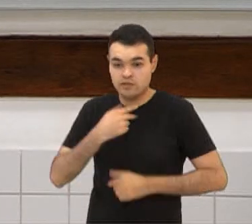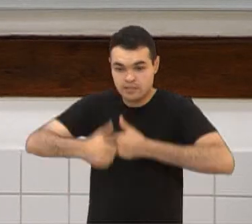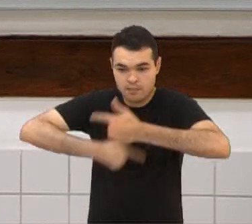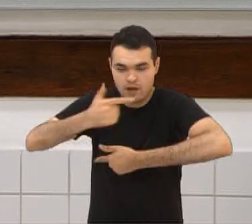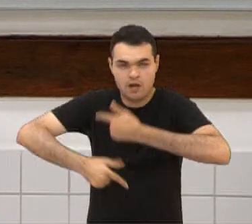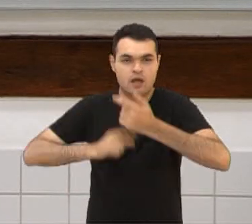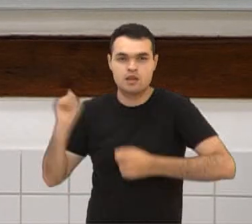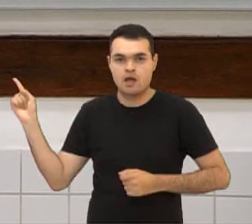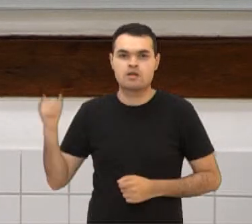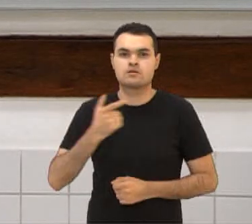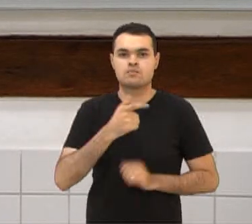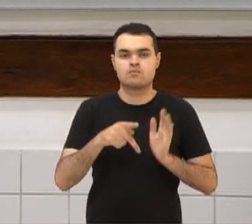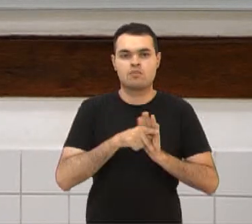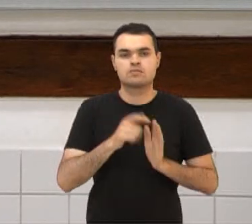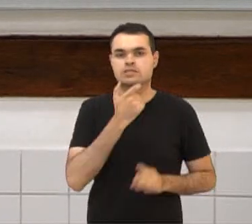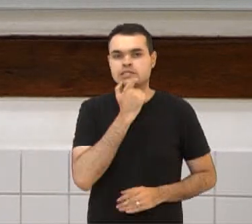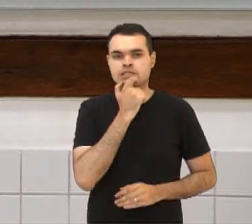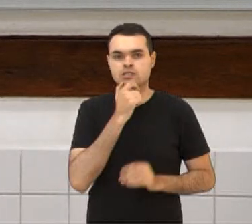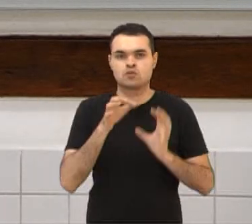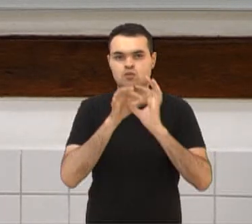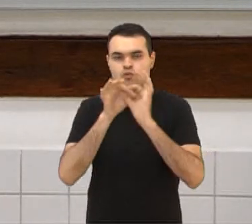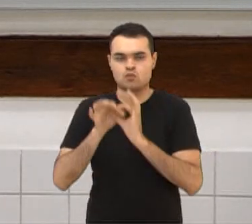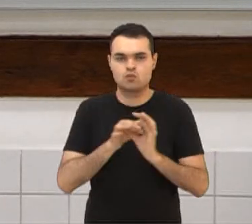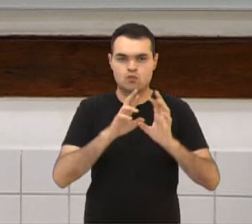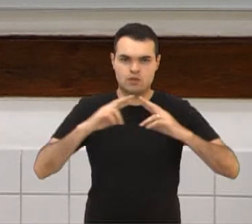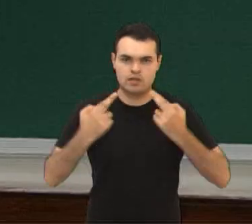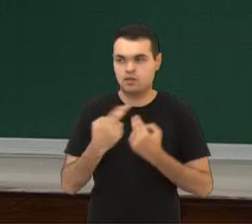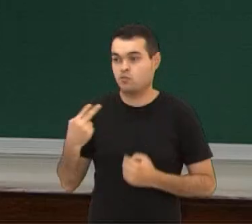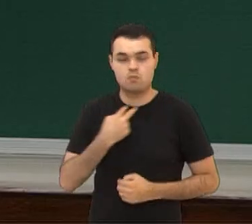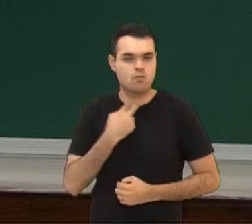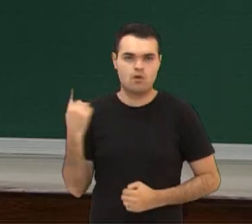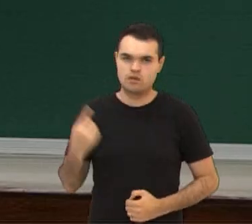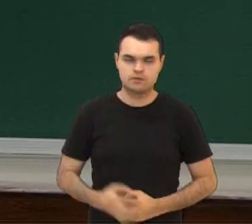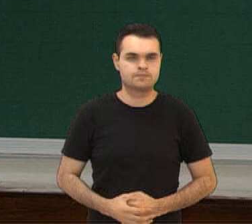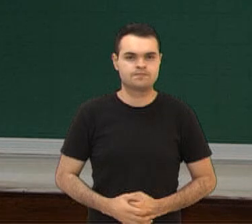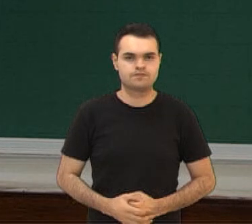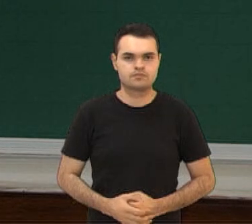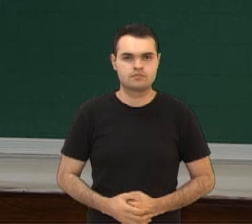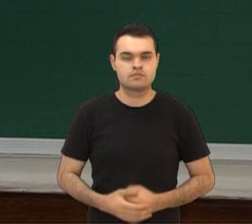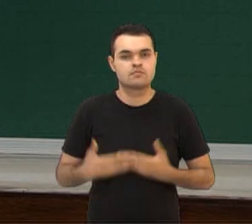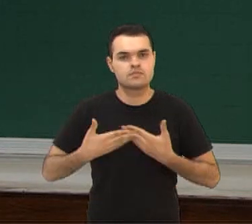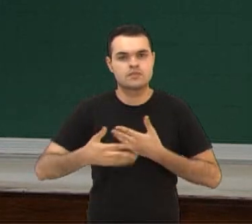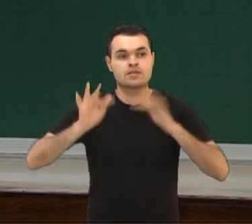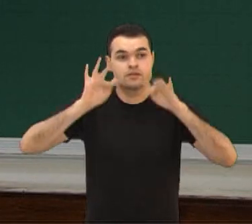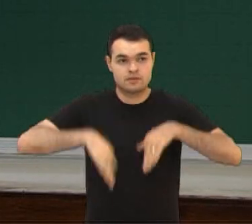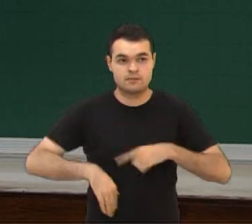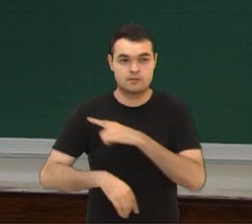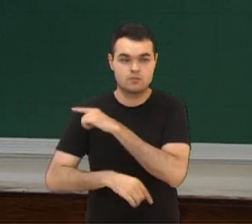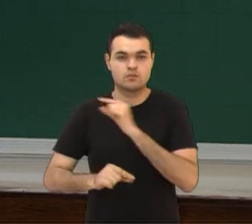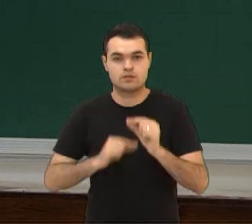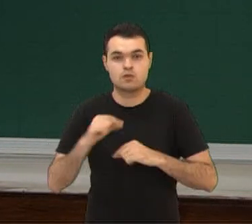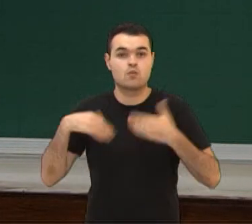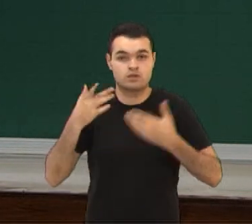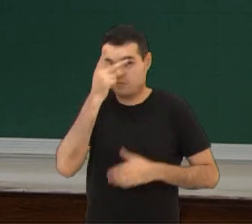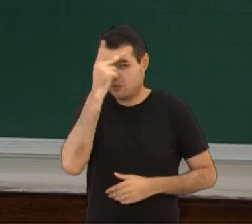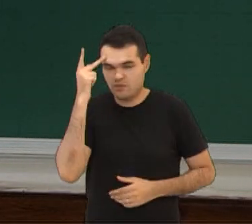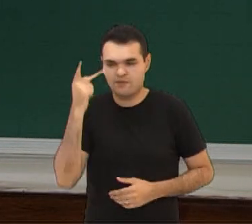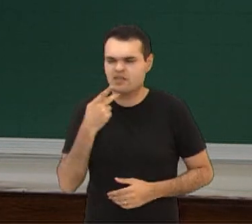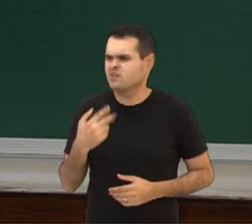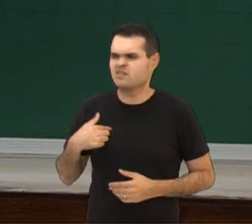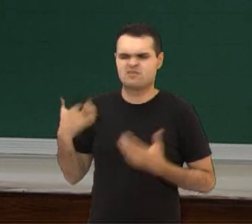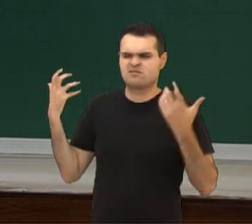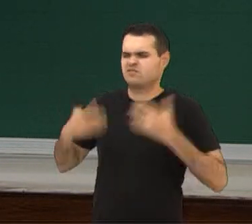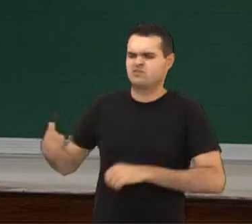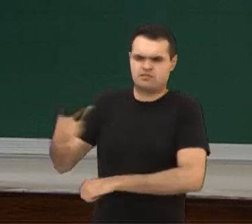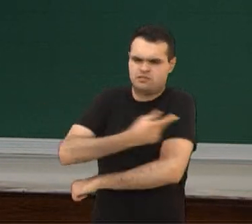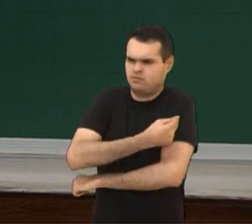Reino Unido. Ele foi banido, não pode mais, tá? Olha só, para a gente encerrar essa parte. Quando as pessoas dizem, eu não